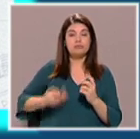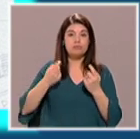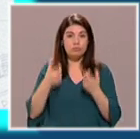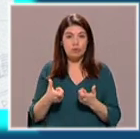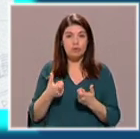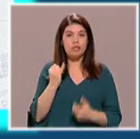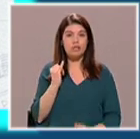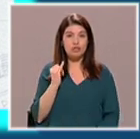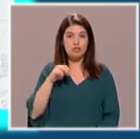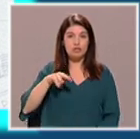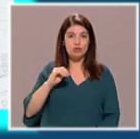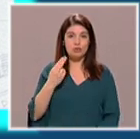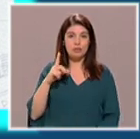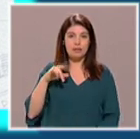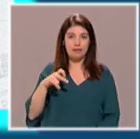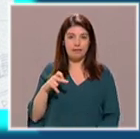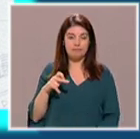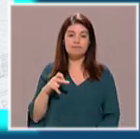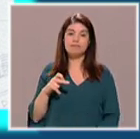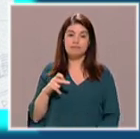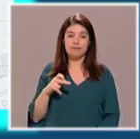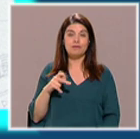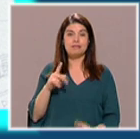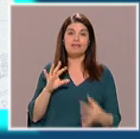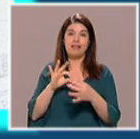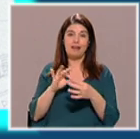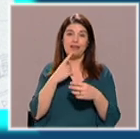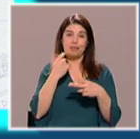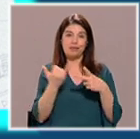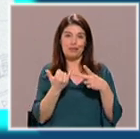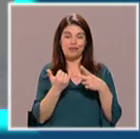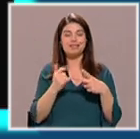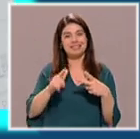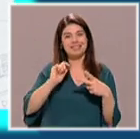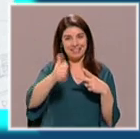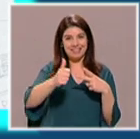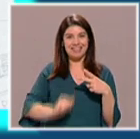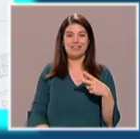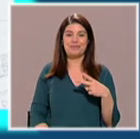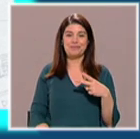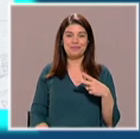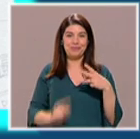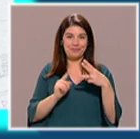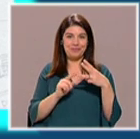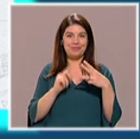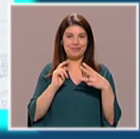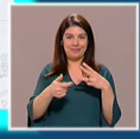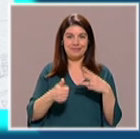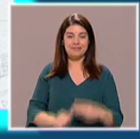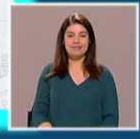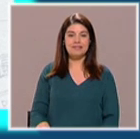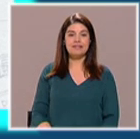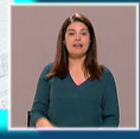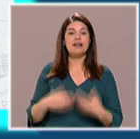por justificar a afirmação anterior e é verdadeira. Agora, relativamente